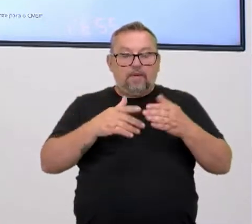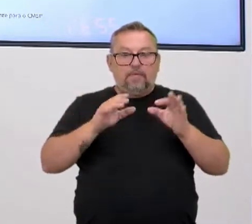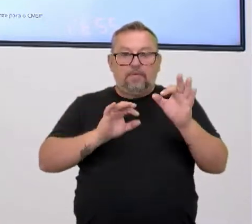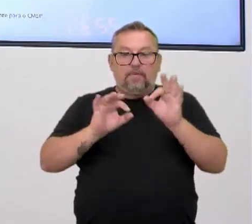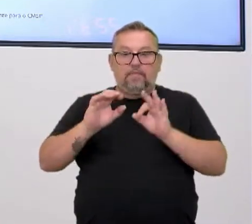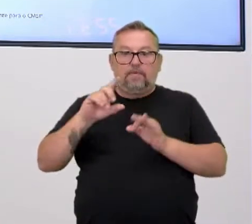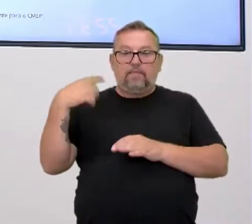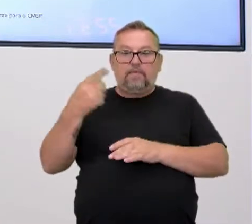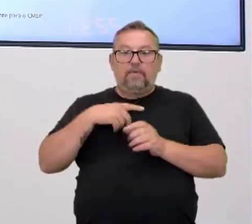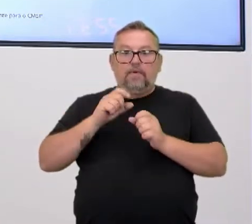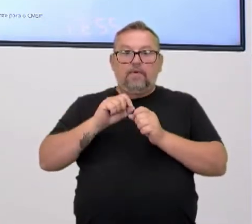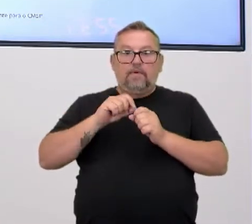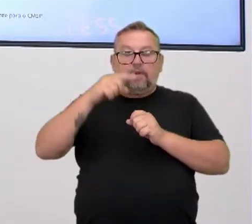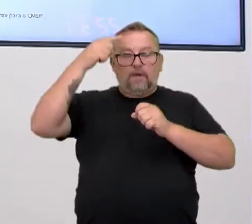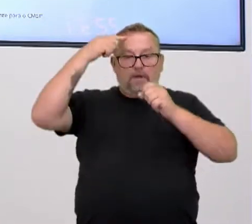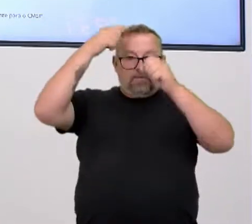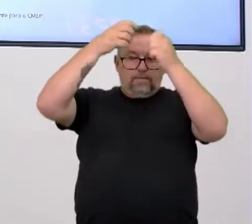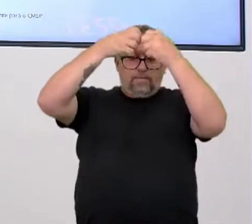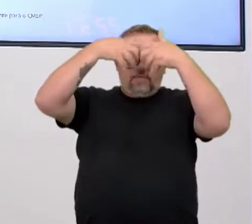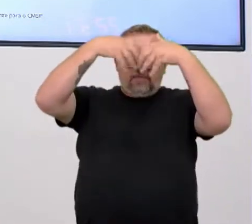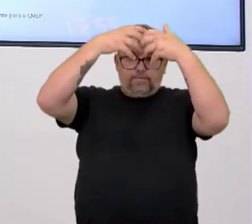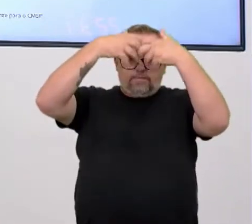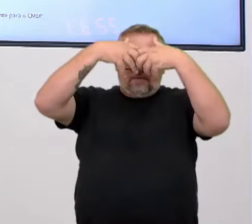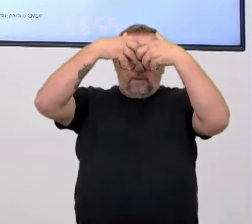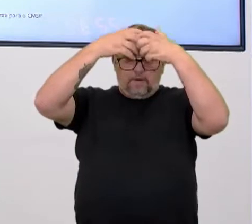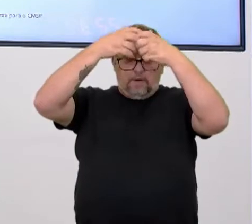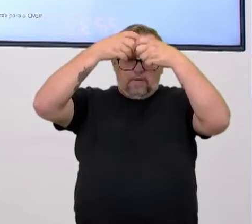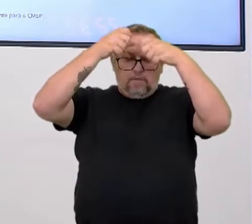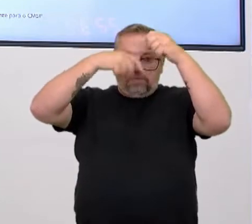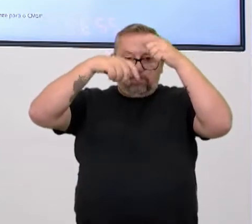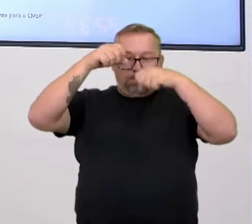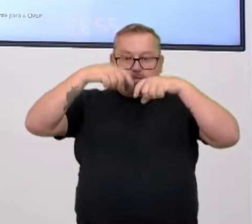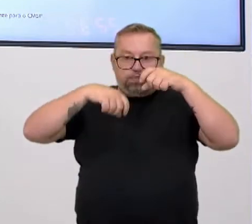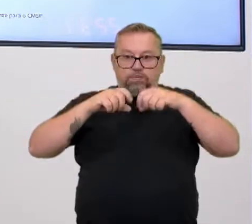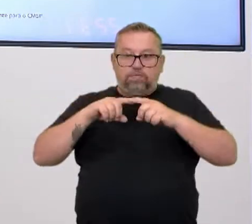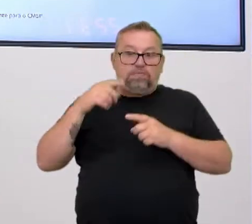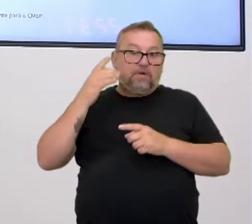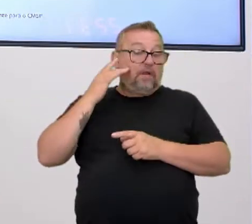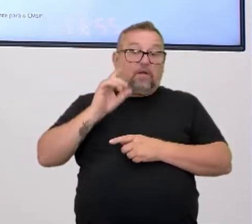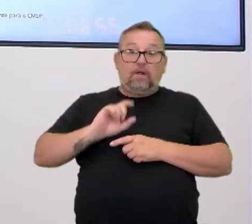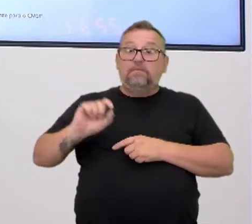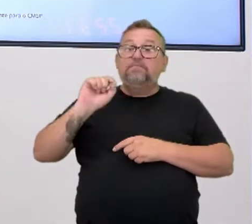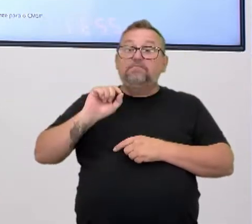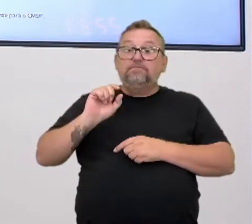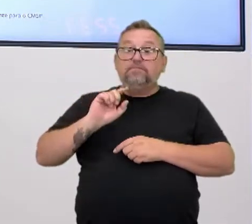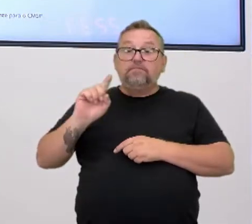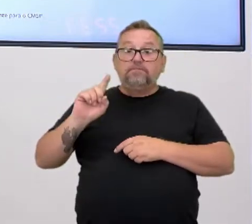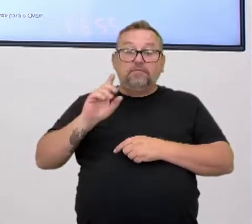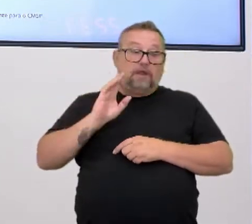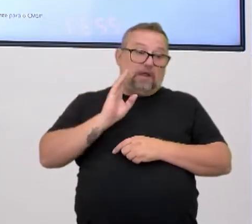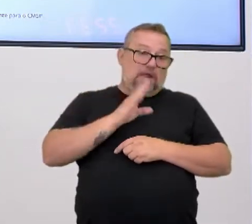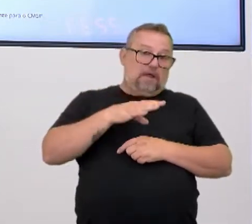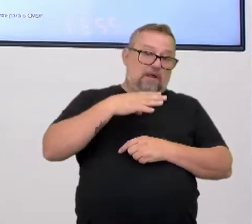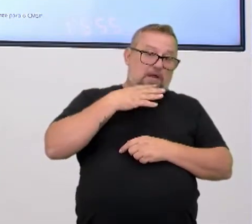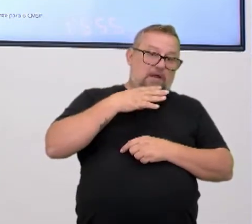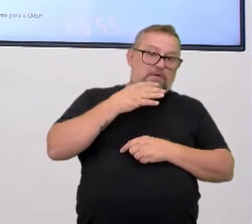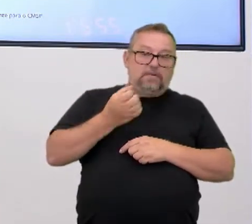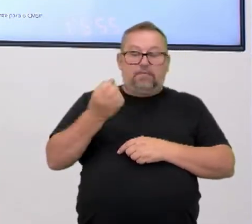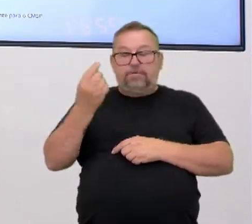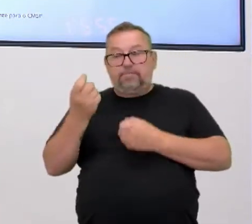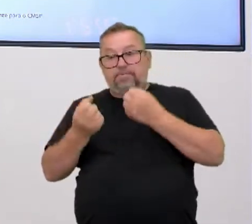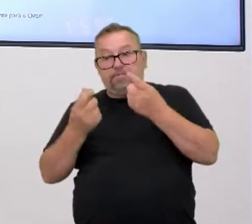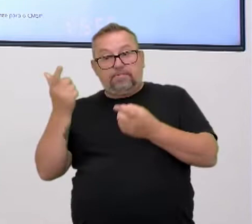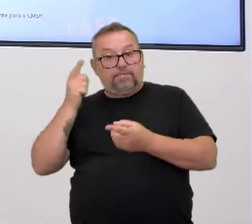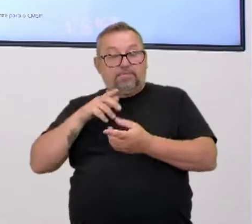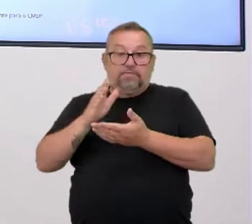isso, nós vamos fazer um mapa mental. Nem todos vocês sabem o que é um mapa mental, muitos já sabem. Então eu vou ensinar